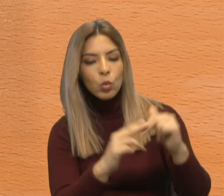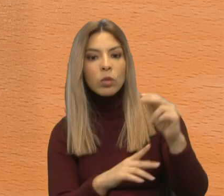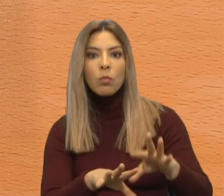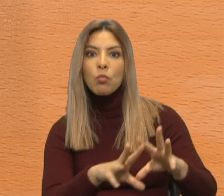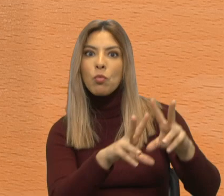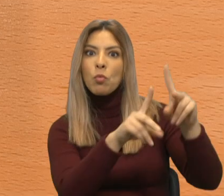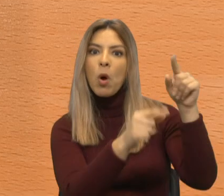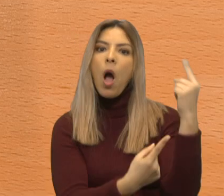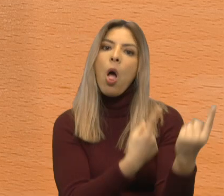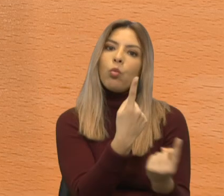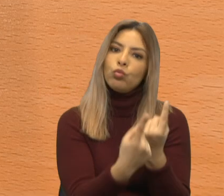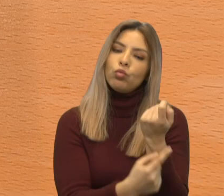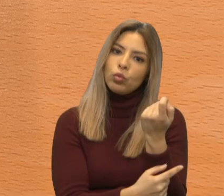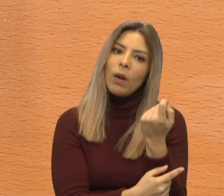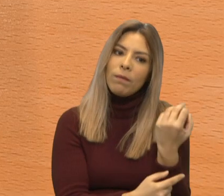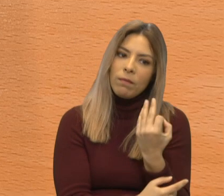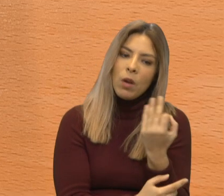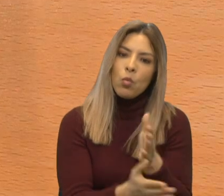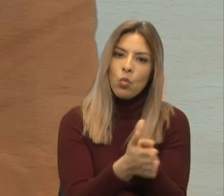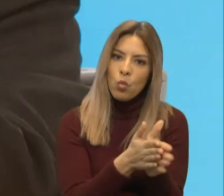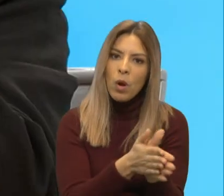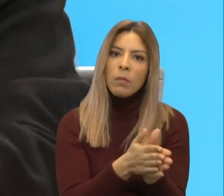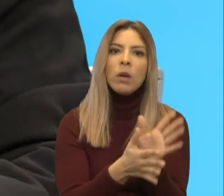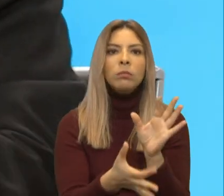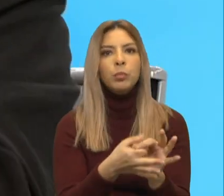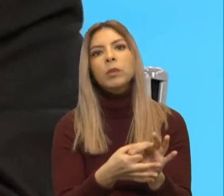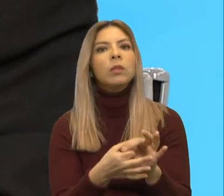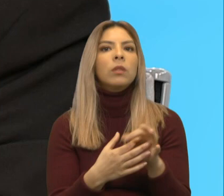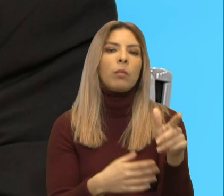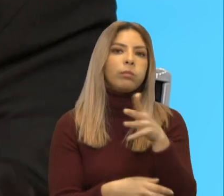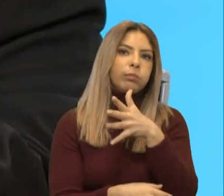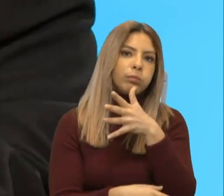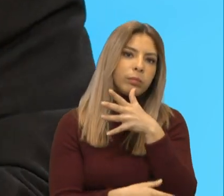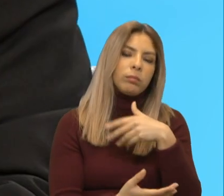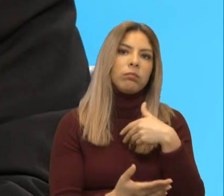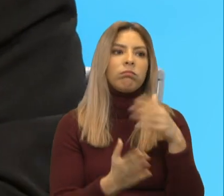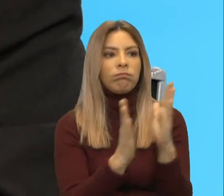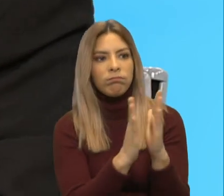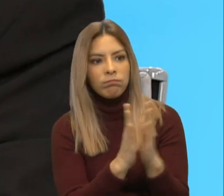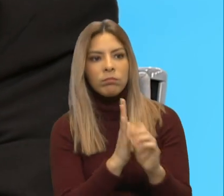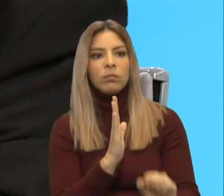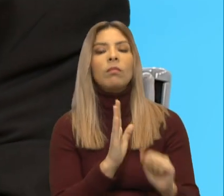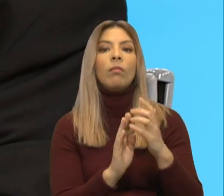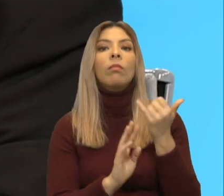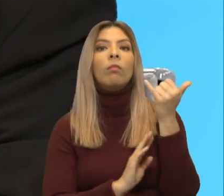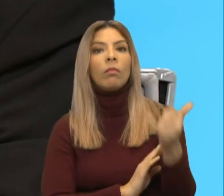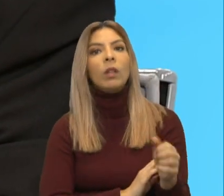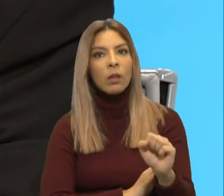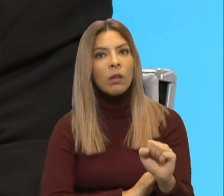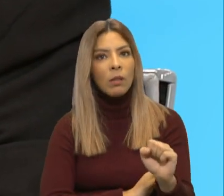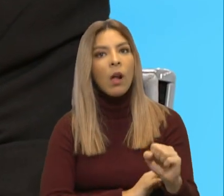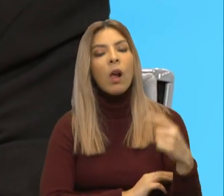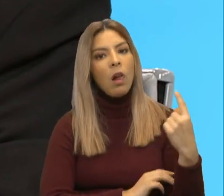mais à realidade eclesial, como são as dioceses, as paróquias, as comunidades, a presença e a ação das